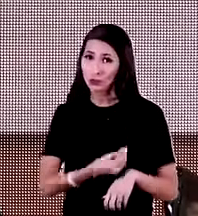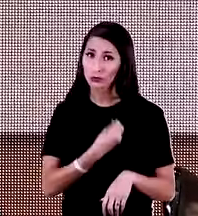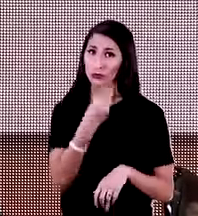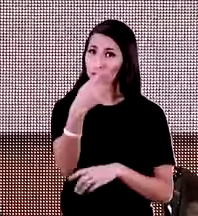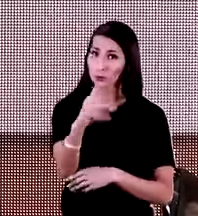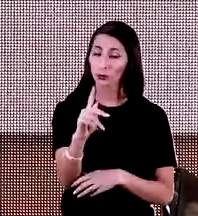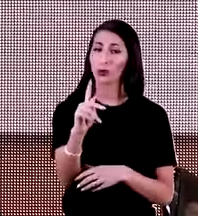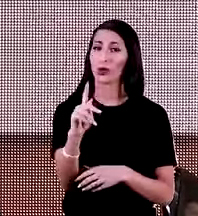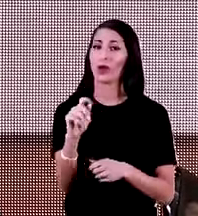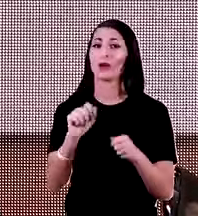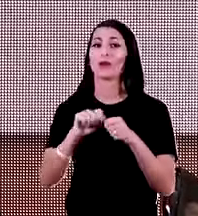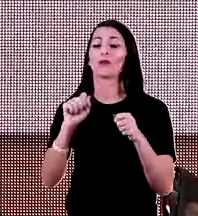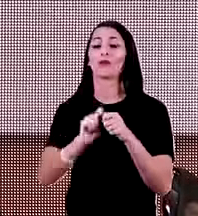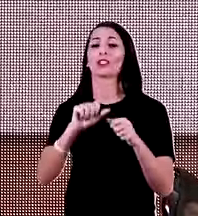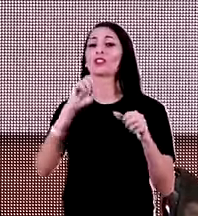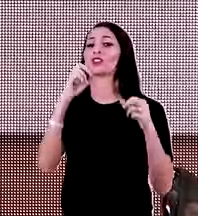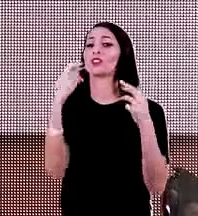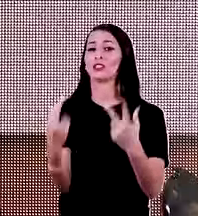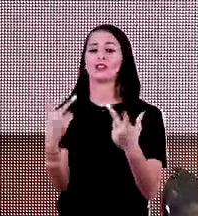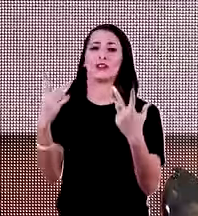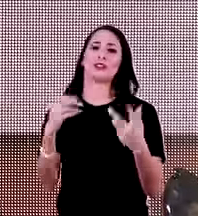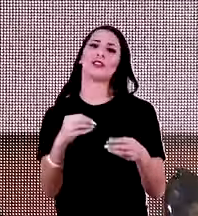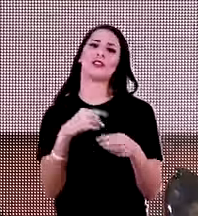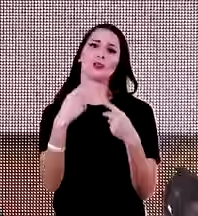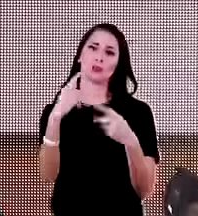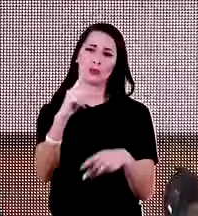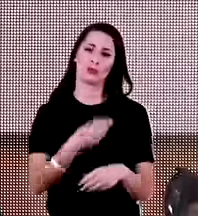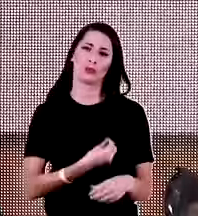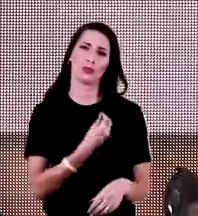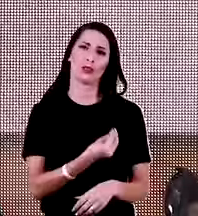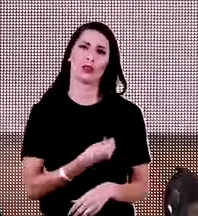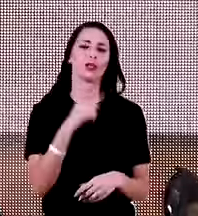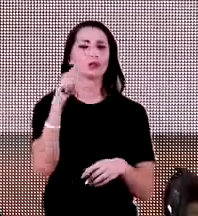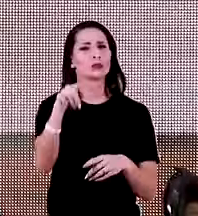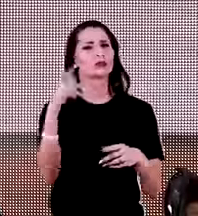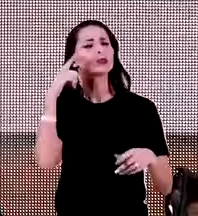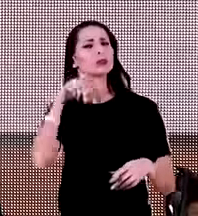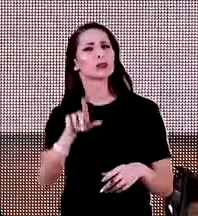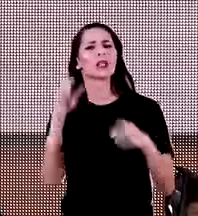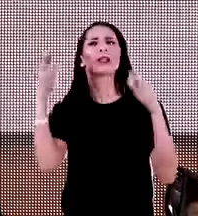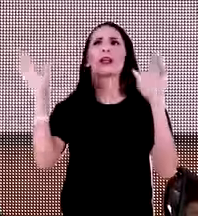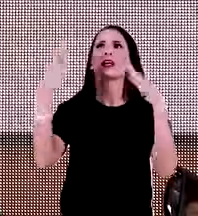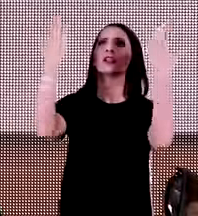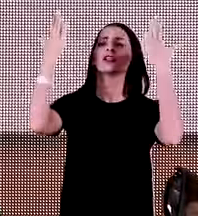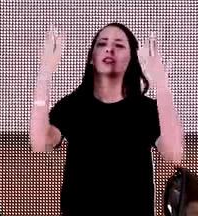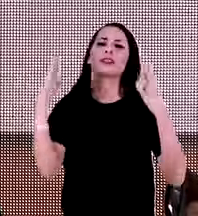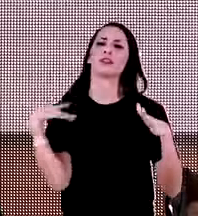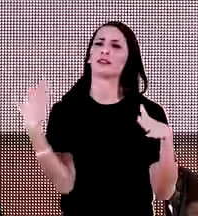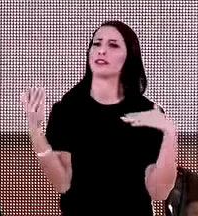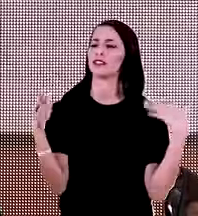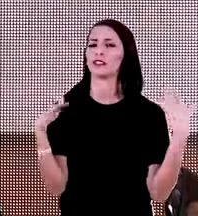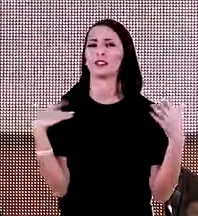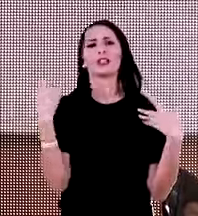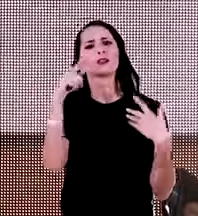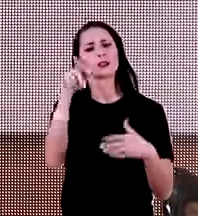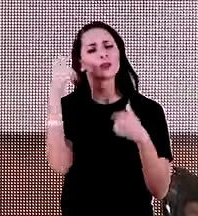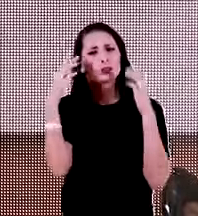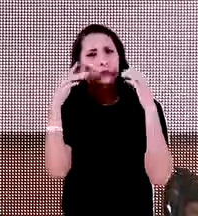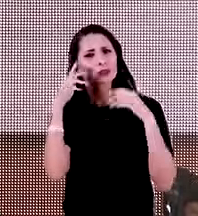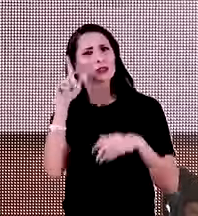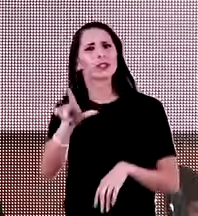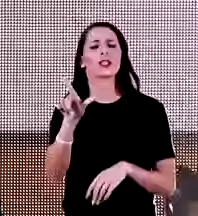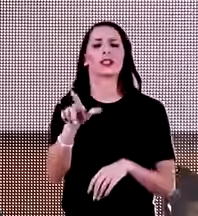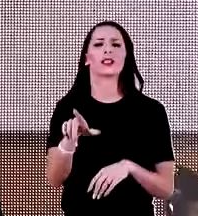diferente, você consegue celebrar. Você consegue se alegrar. Você consegue ir com a